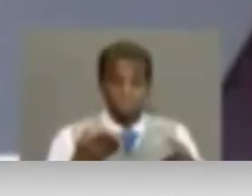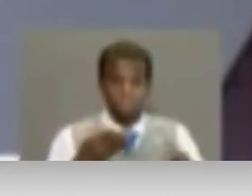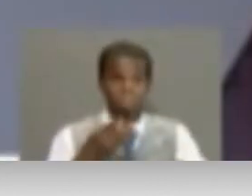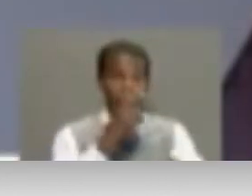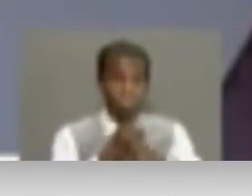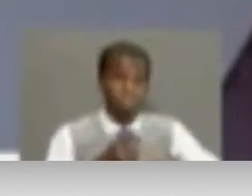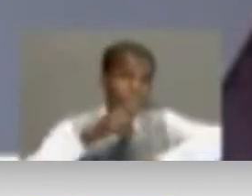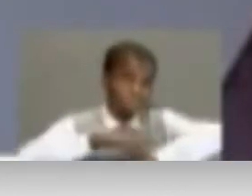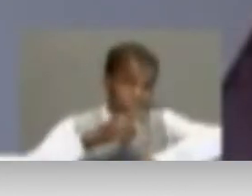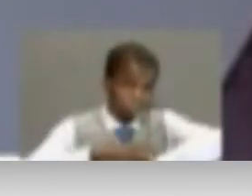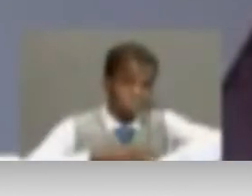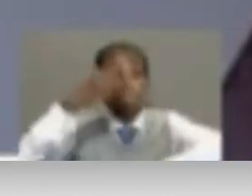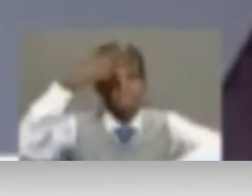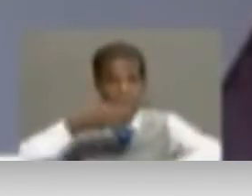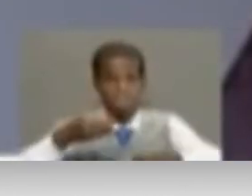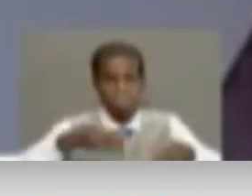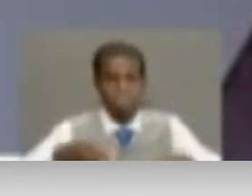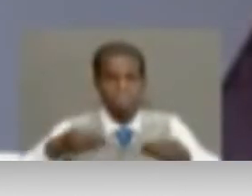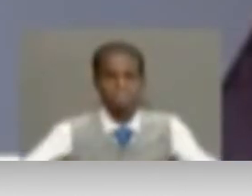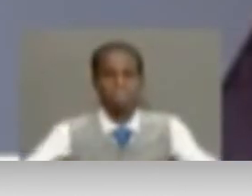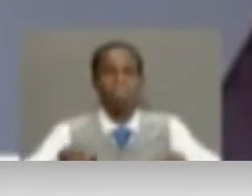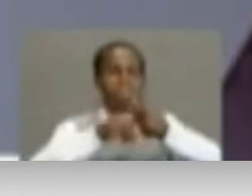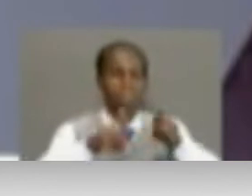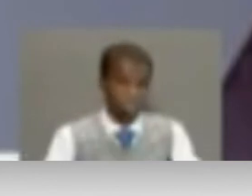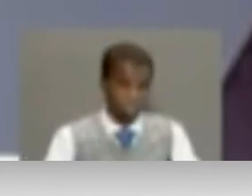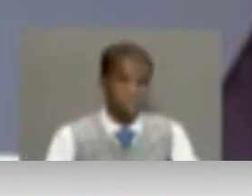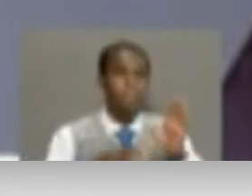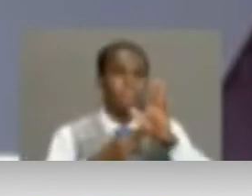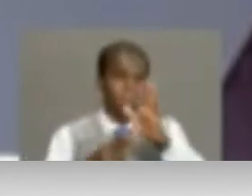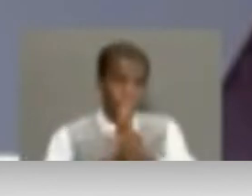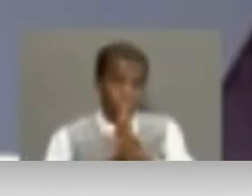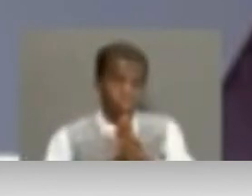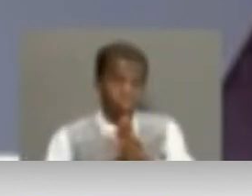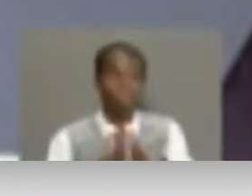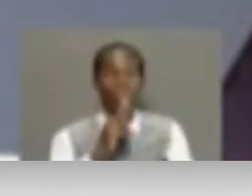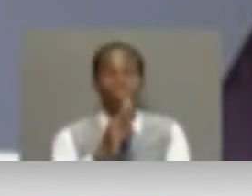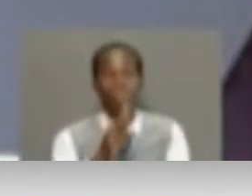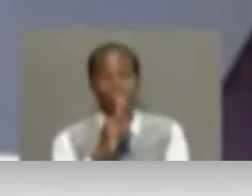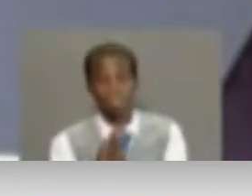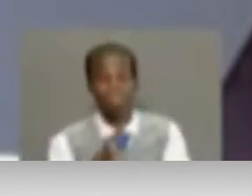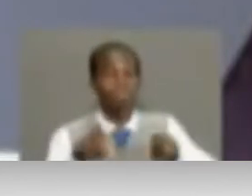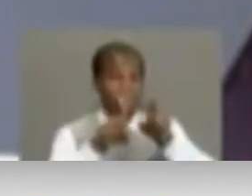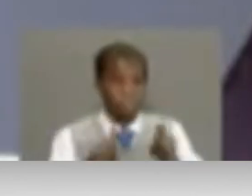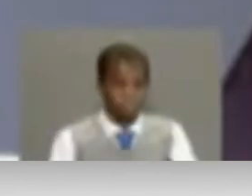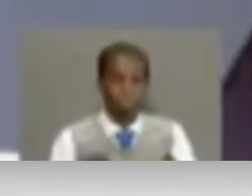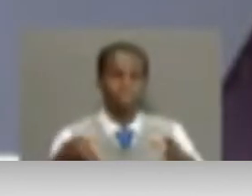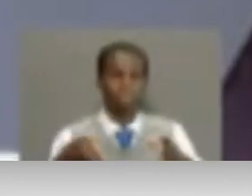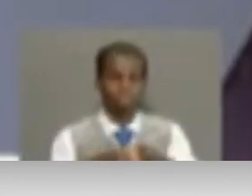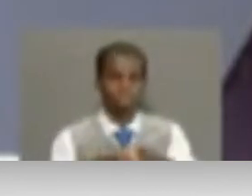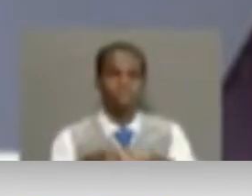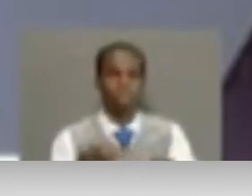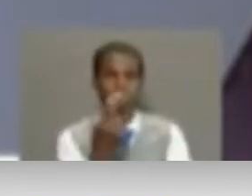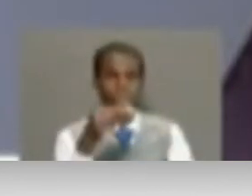retorquir, do ponto de vista da idoneidade, da imagem da instituição, em algum momento seria bom que publicamente viessem esmiuçar